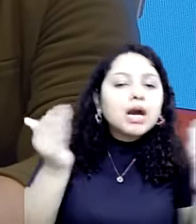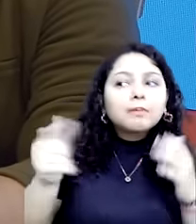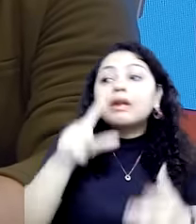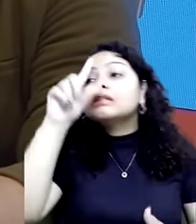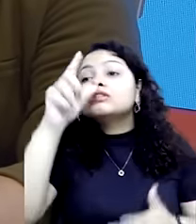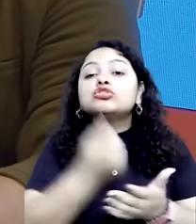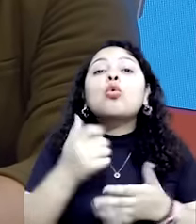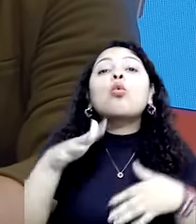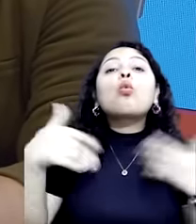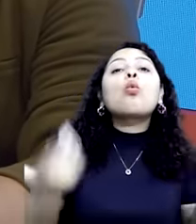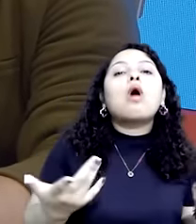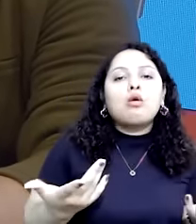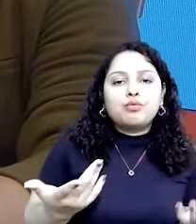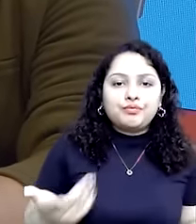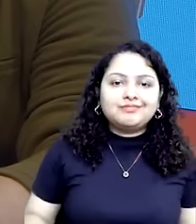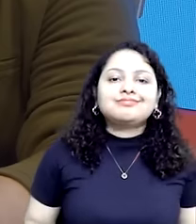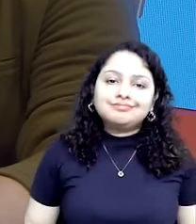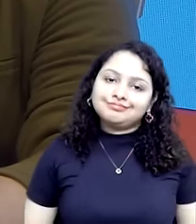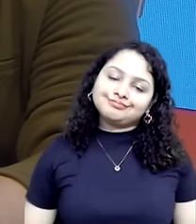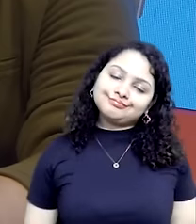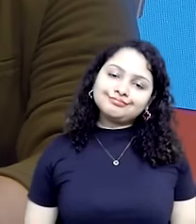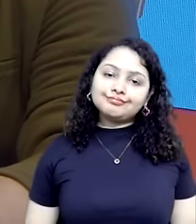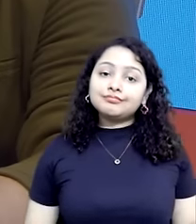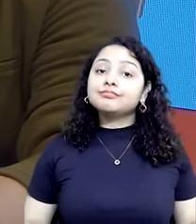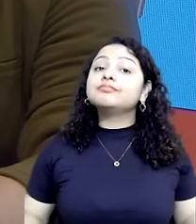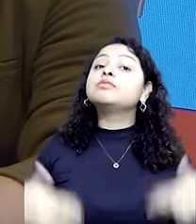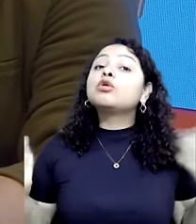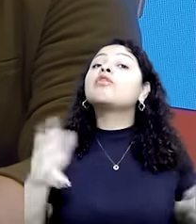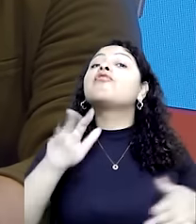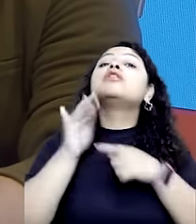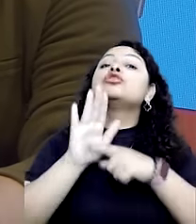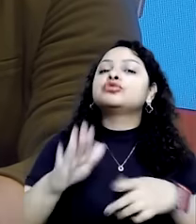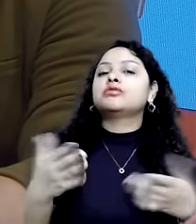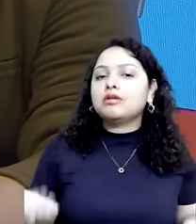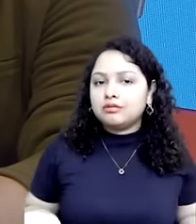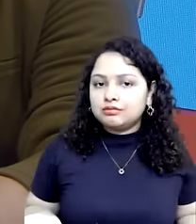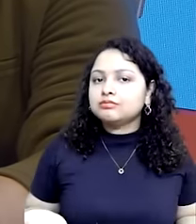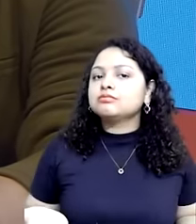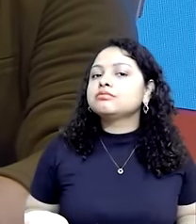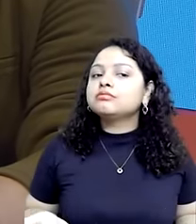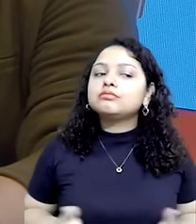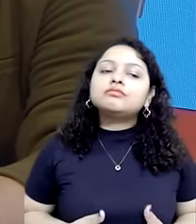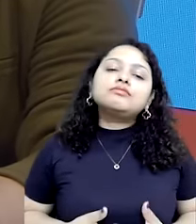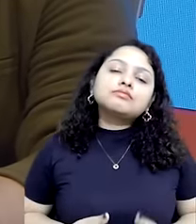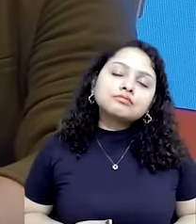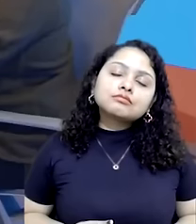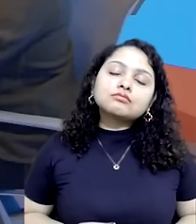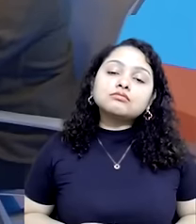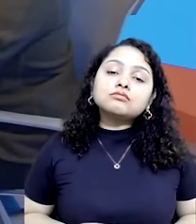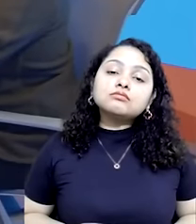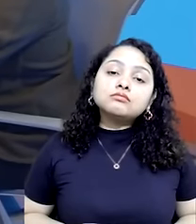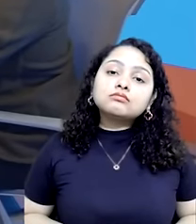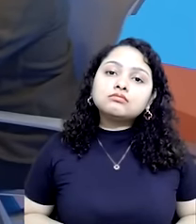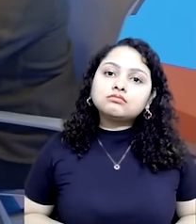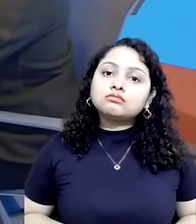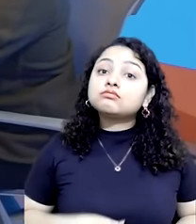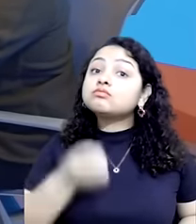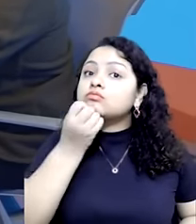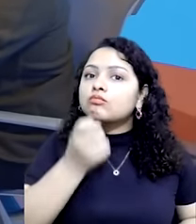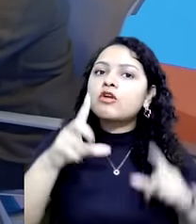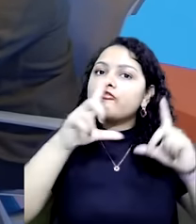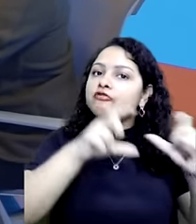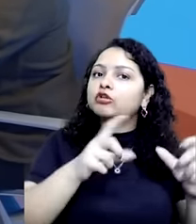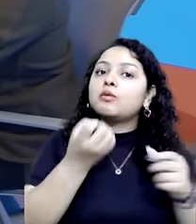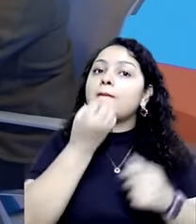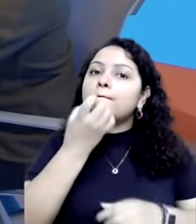decidir o que ela vai comprar então quem que vai te ajudar muito né quem vai ajudar o empresário e às vezes até ter essa boa foto esse bom